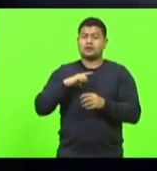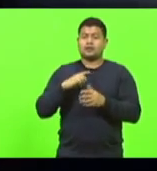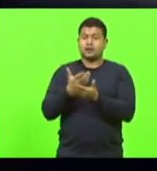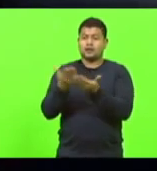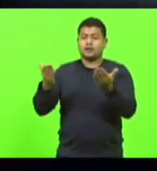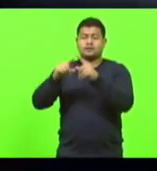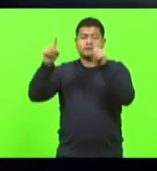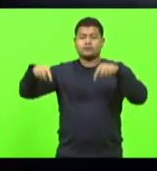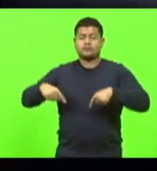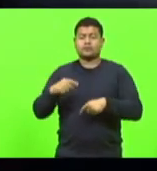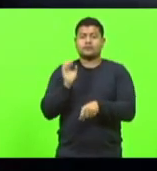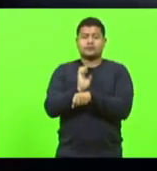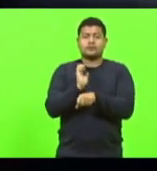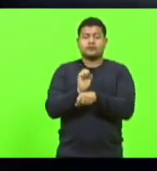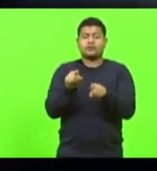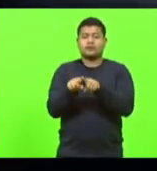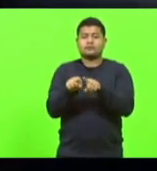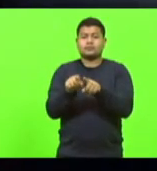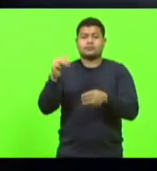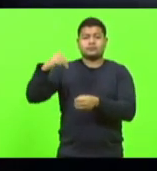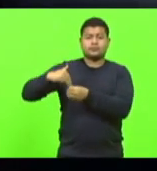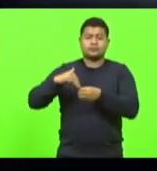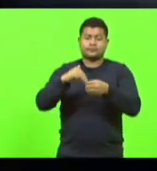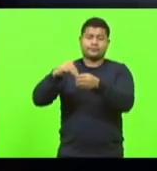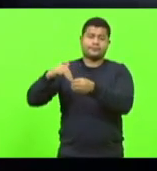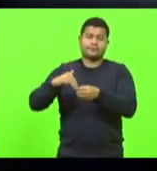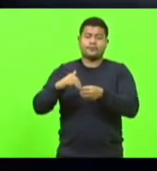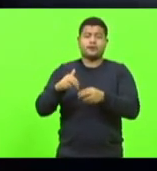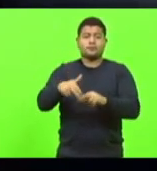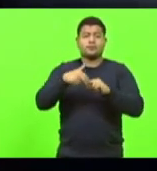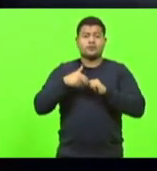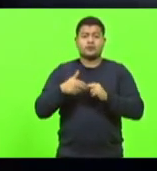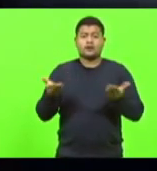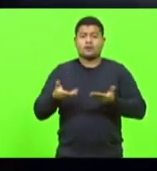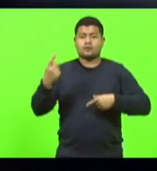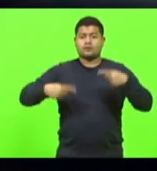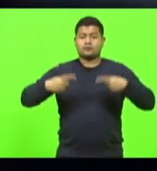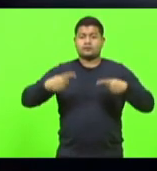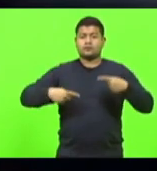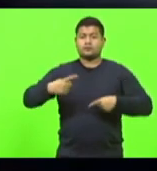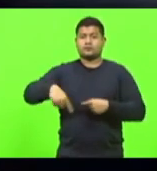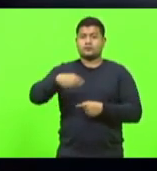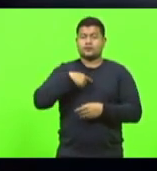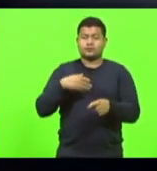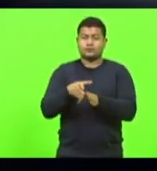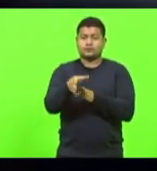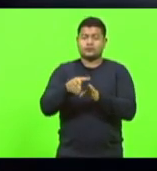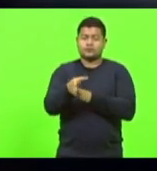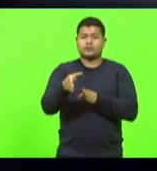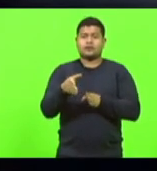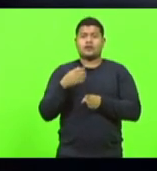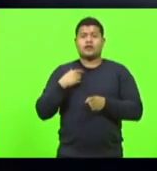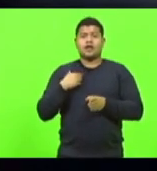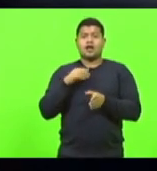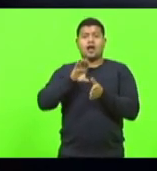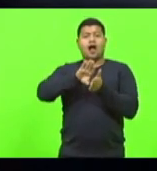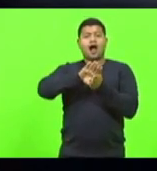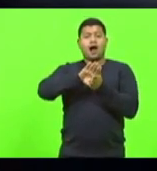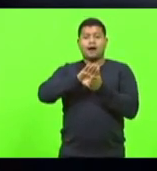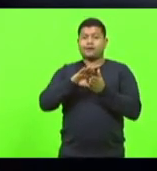e dos Municípios por isso é nessa discussão fizemos também se caminhamento no sentido da rejeição